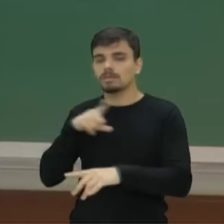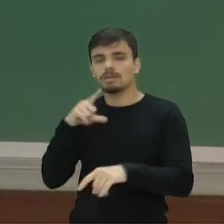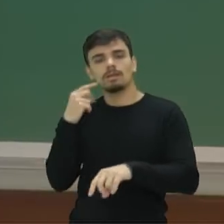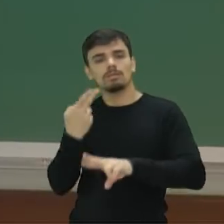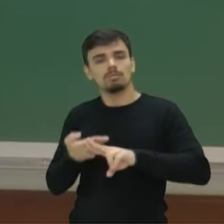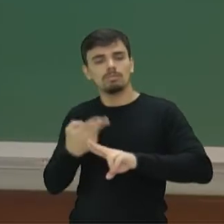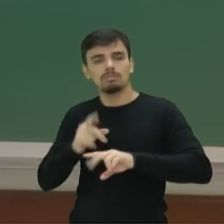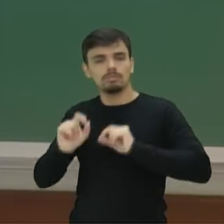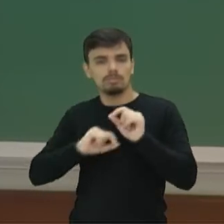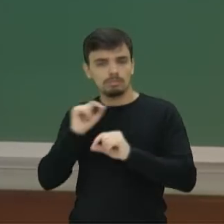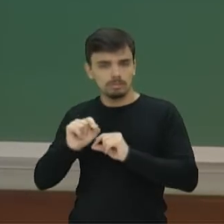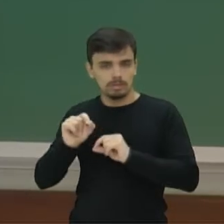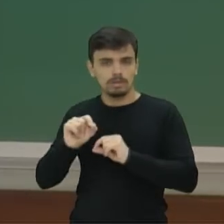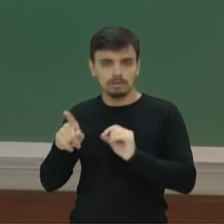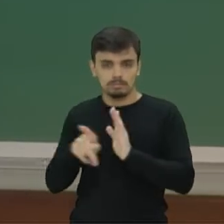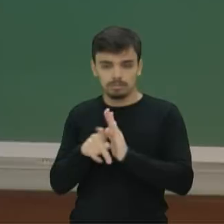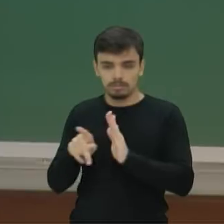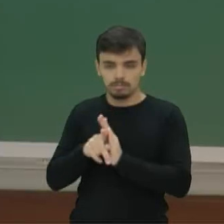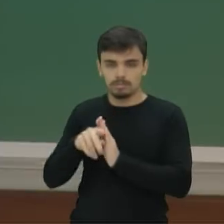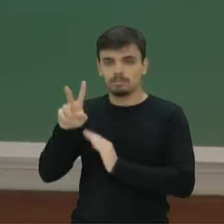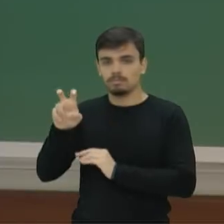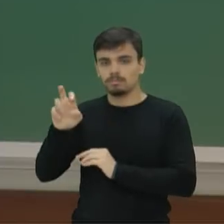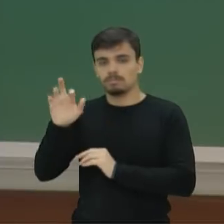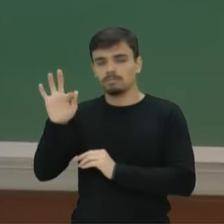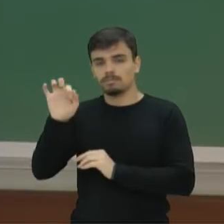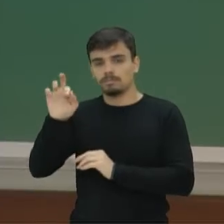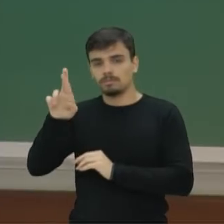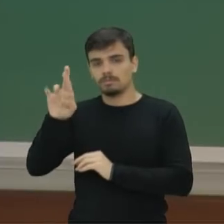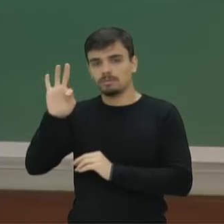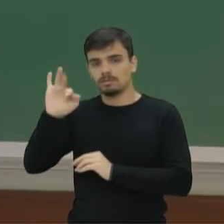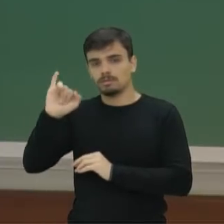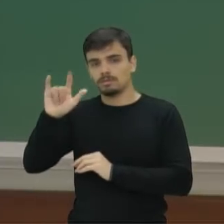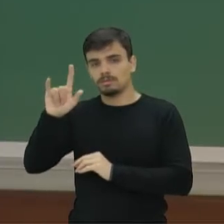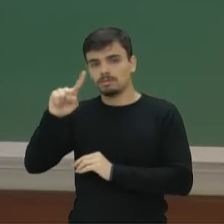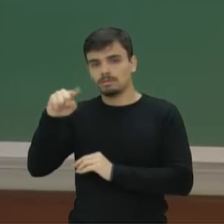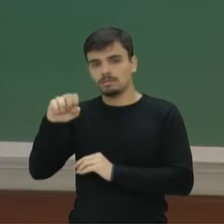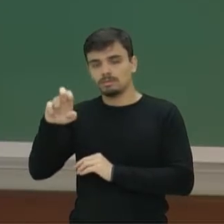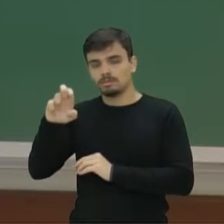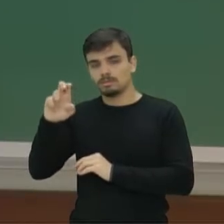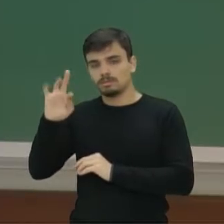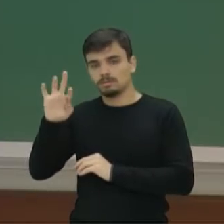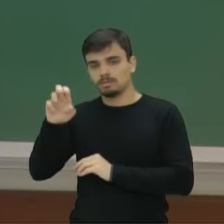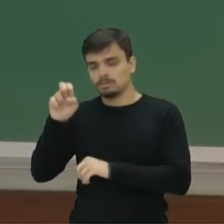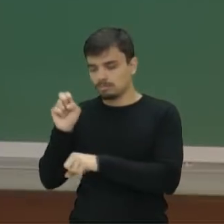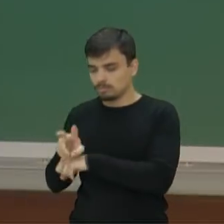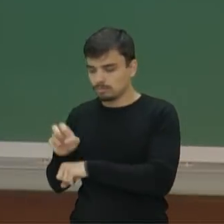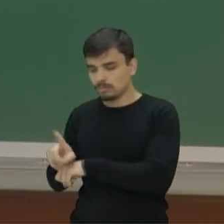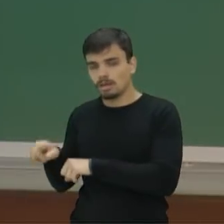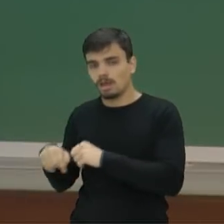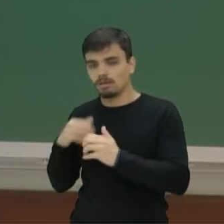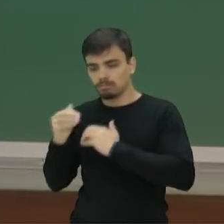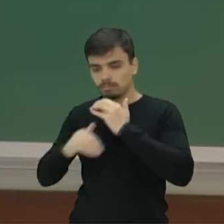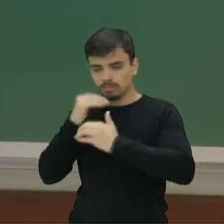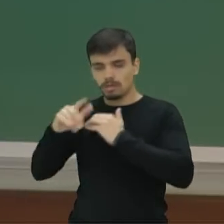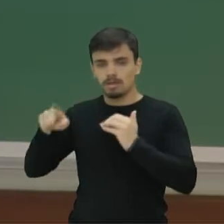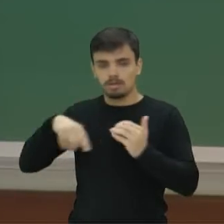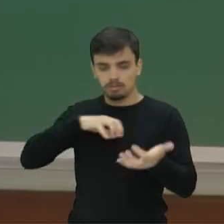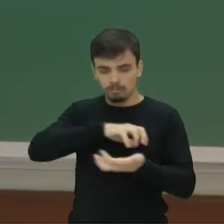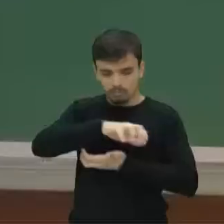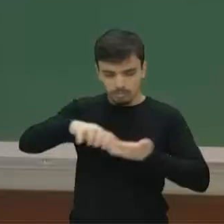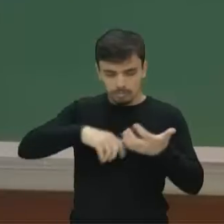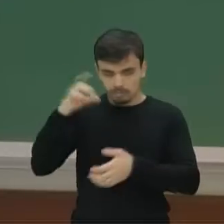uso indiscriminado de fertilizantes, que foi impulsionado por um período chamado de Revolução